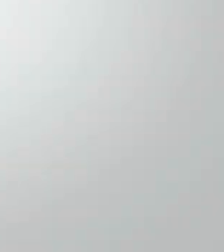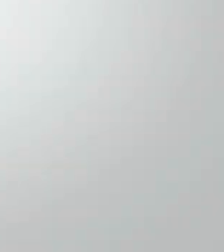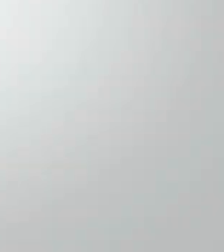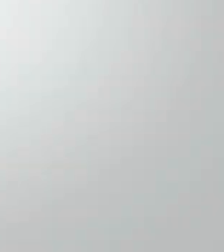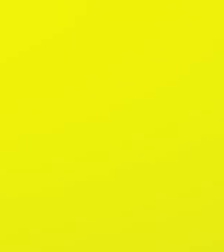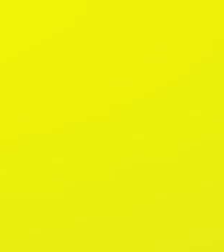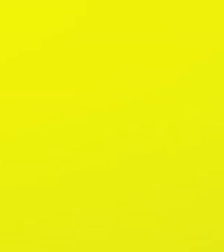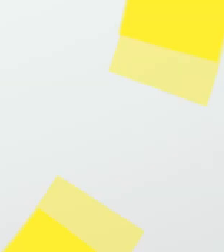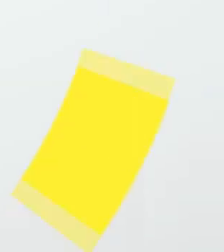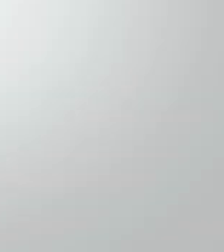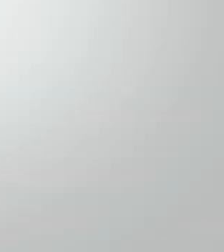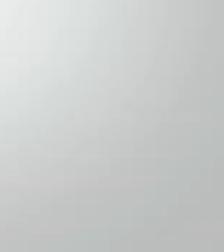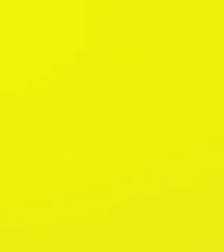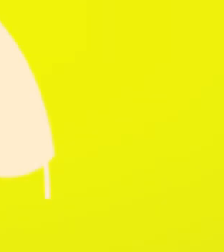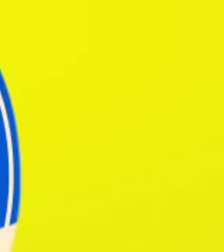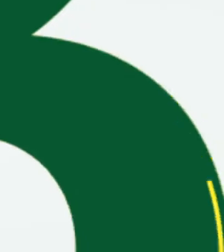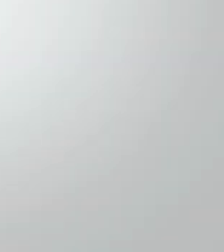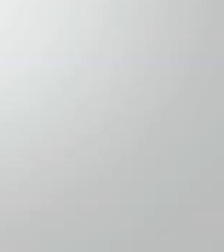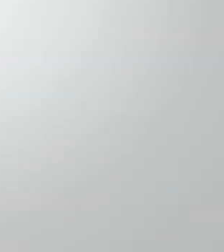E